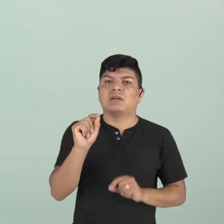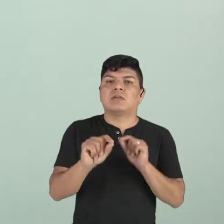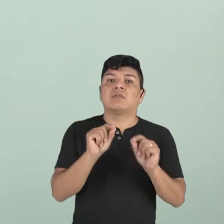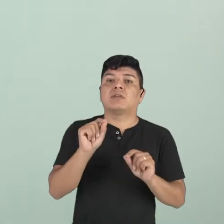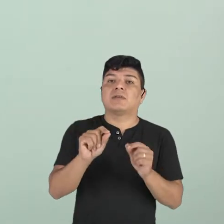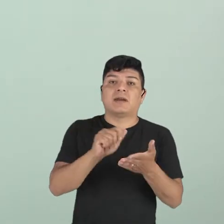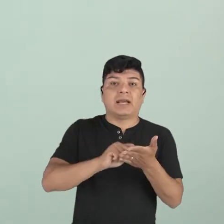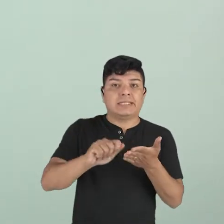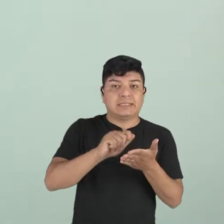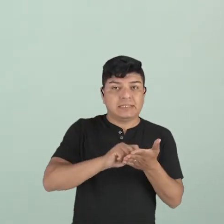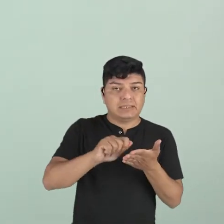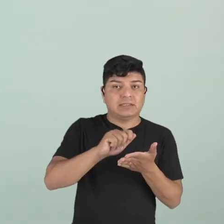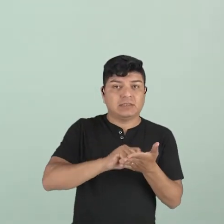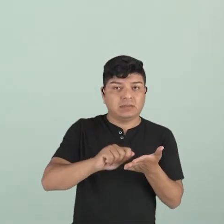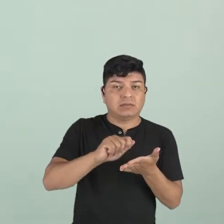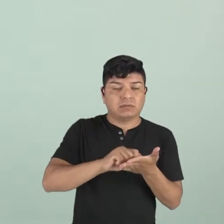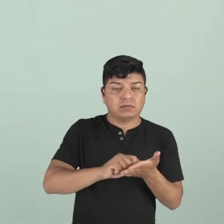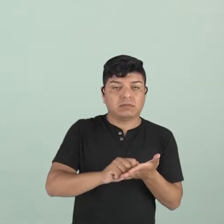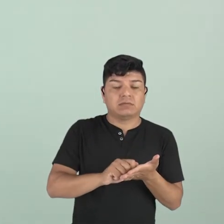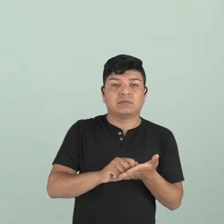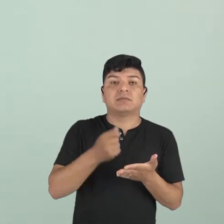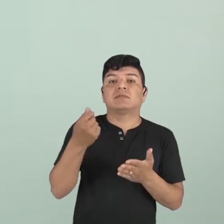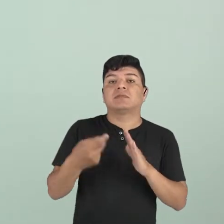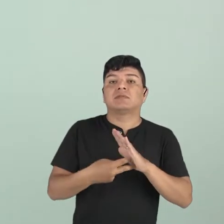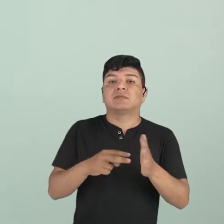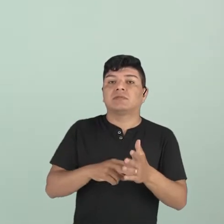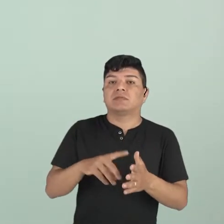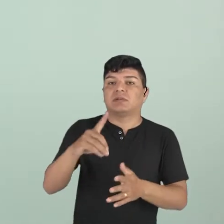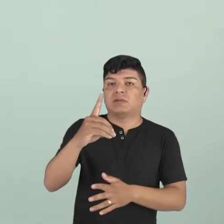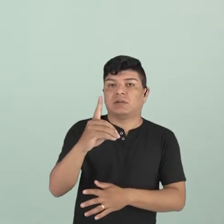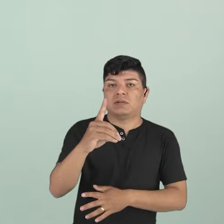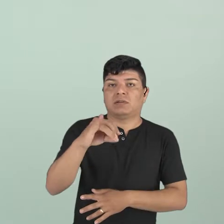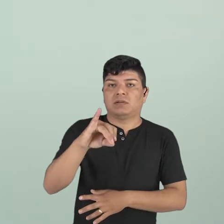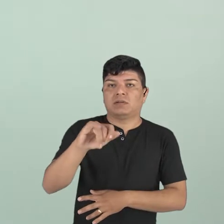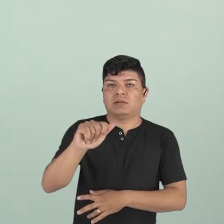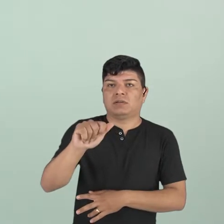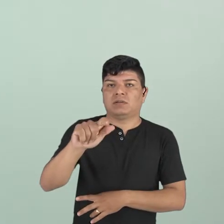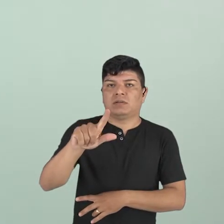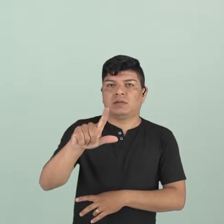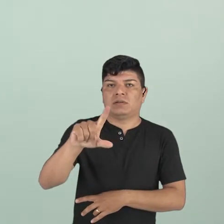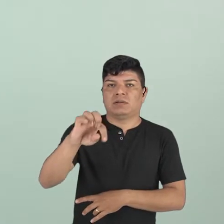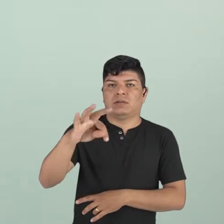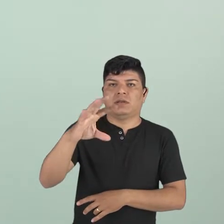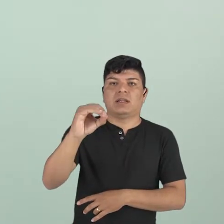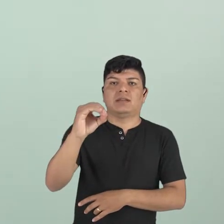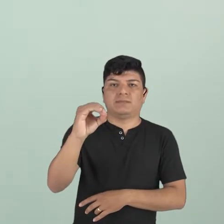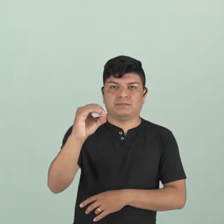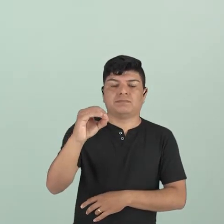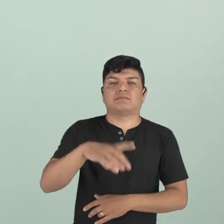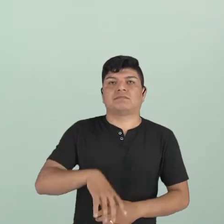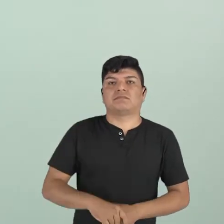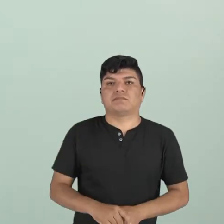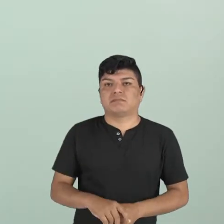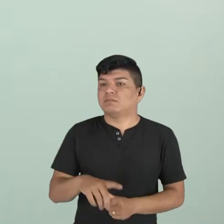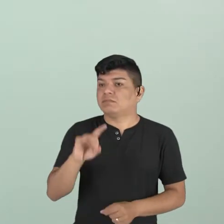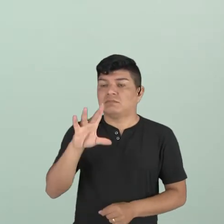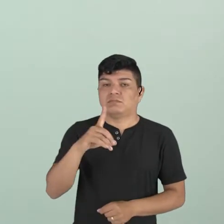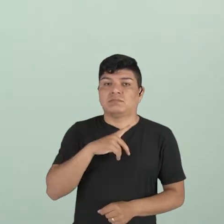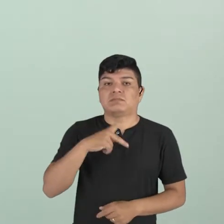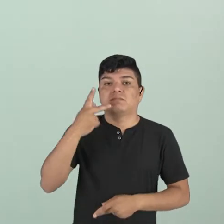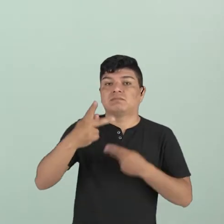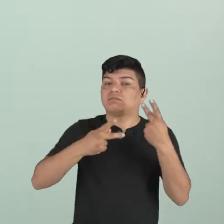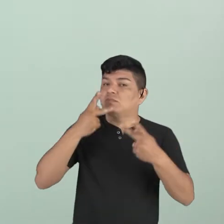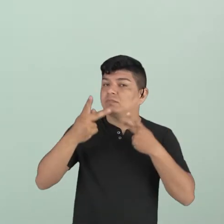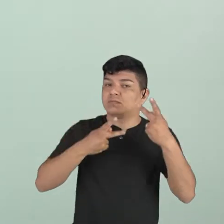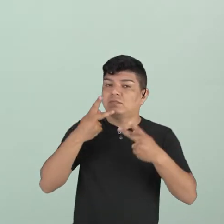parte escrita, ela é denominada de dialeto, tá? Então, o dialeto só existe na fala,